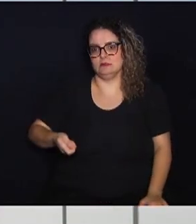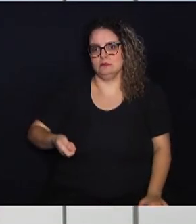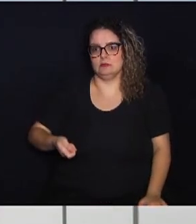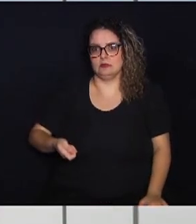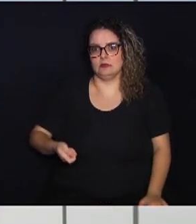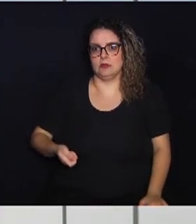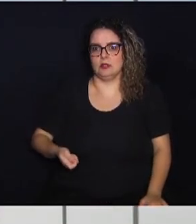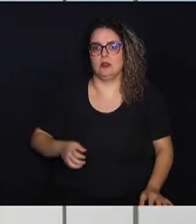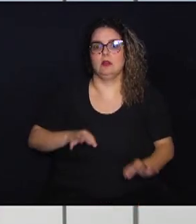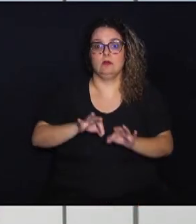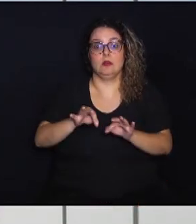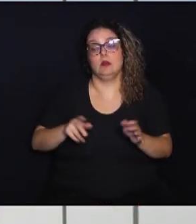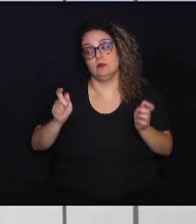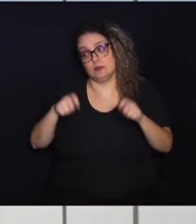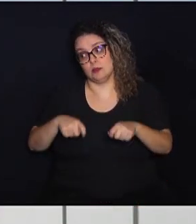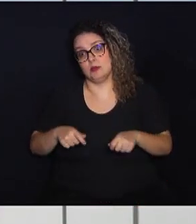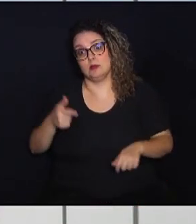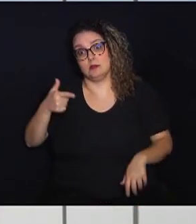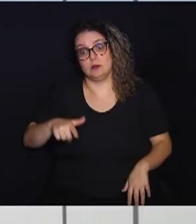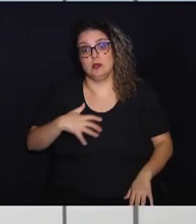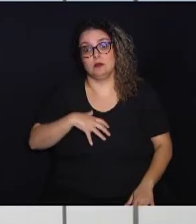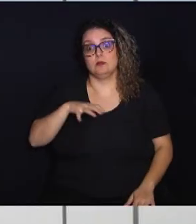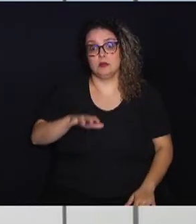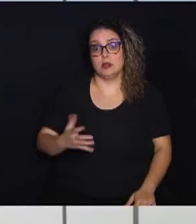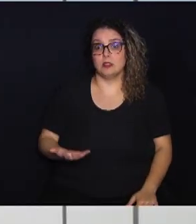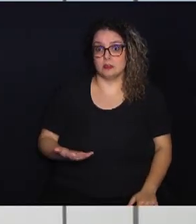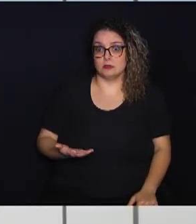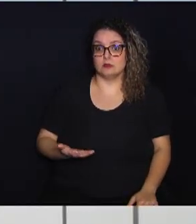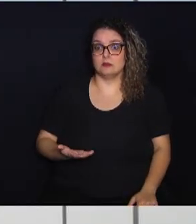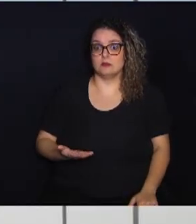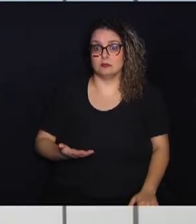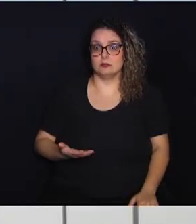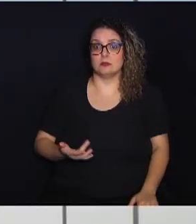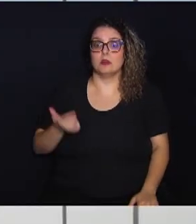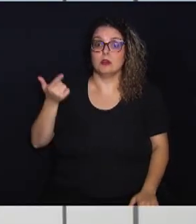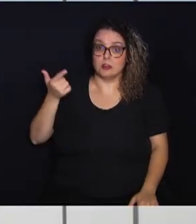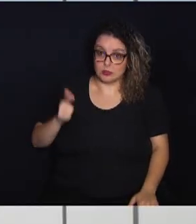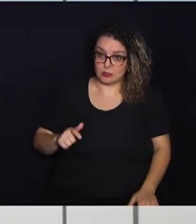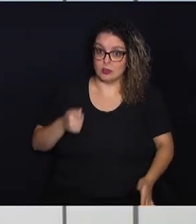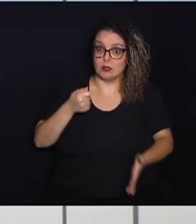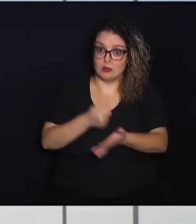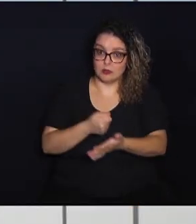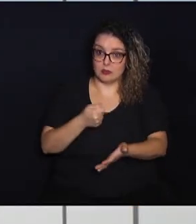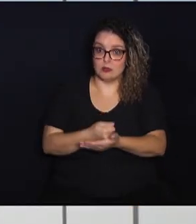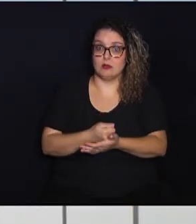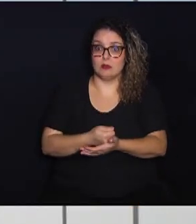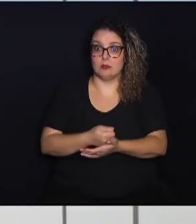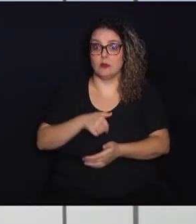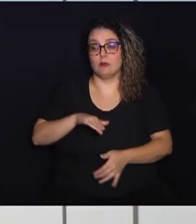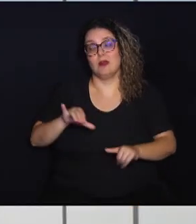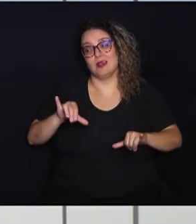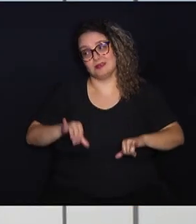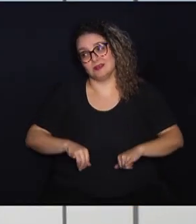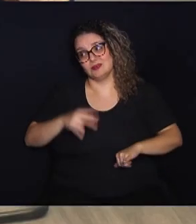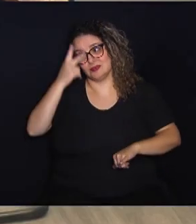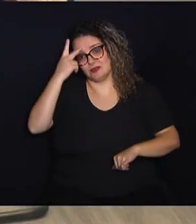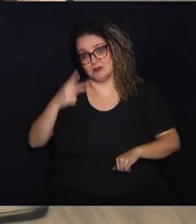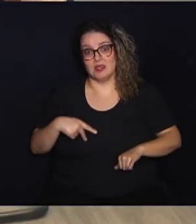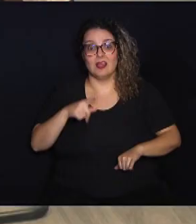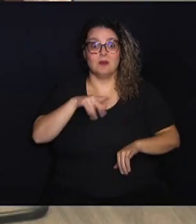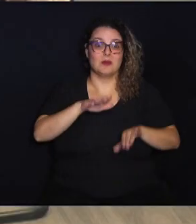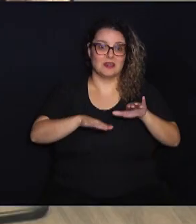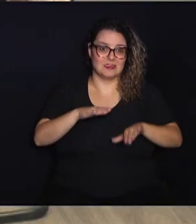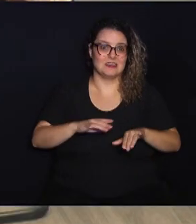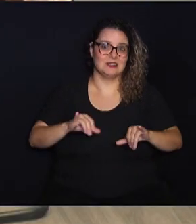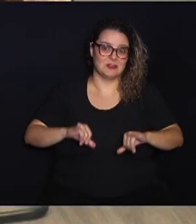tamanho que seja possível de ser mantido. E daí, mantenha-se naquilo, por mais que te doa. Porque às vezes dói mais